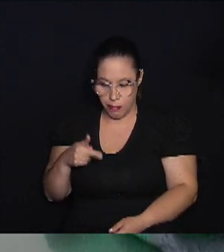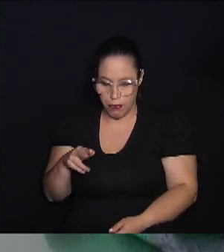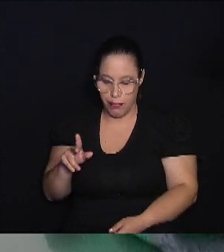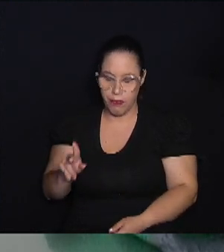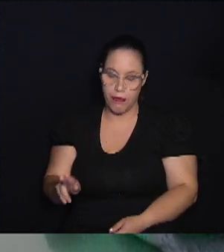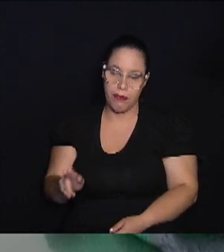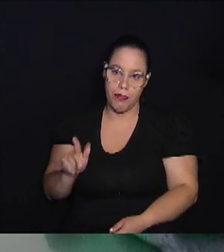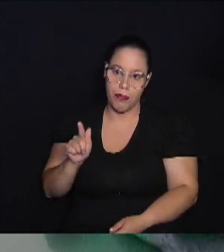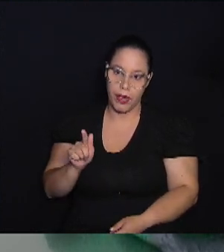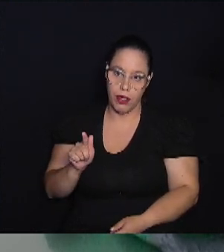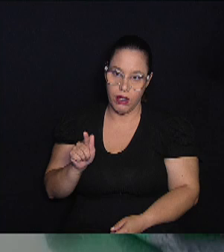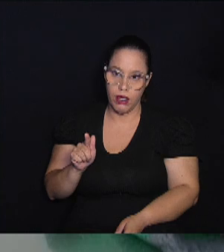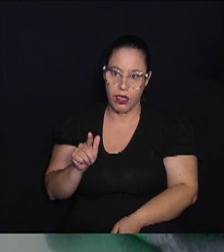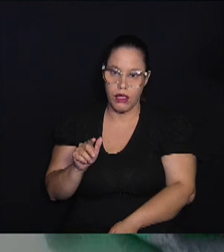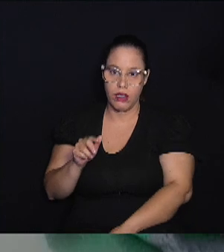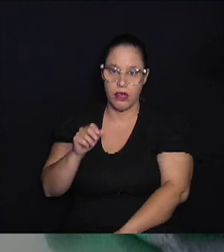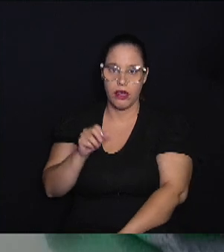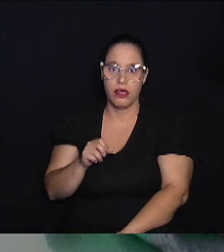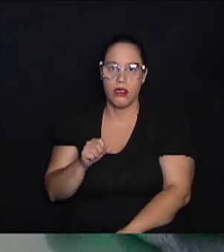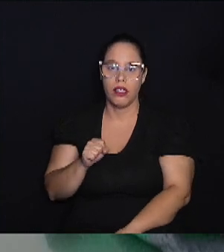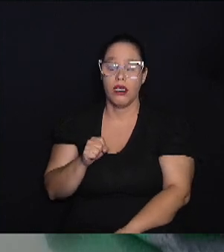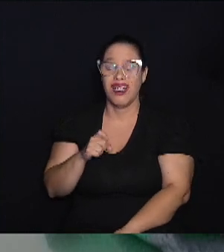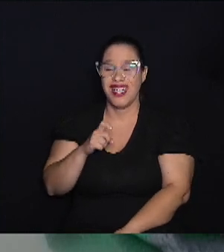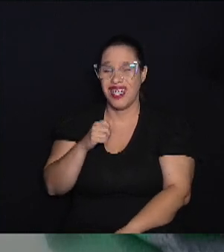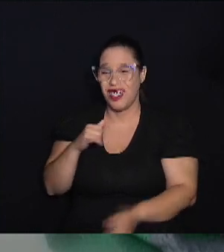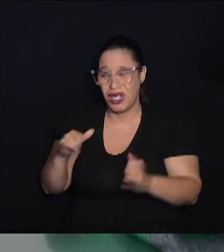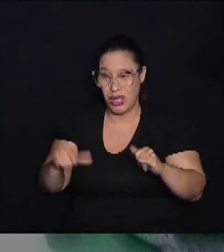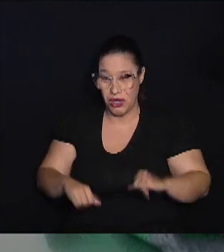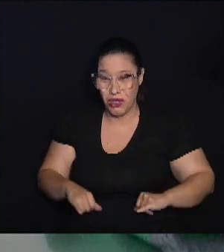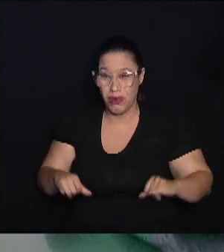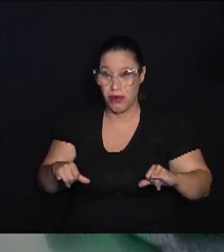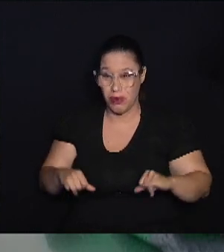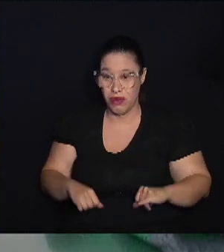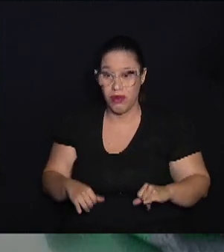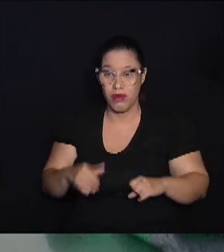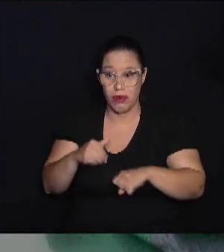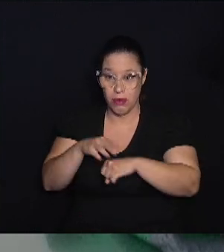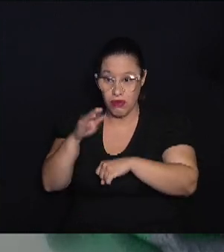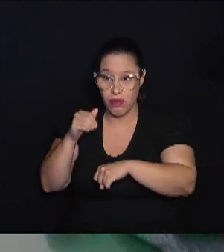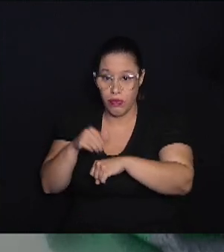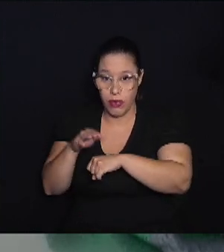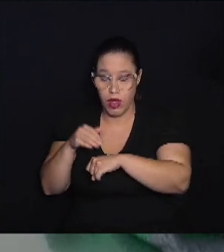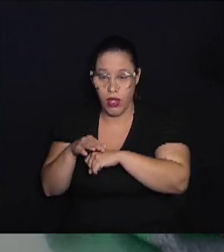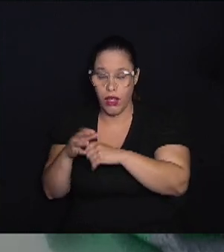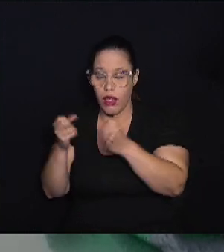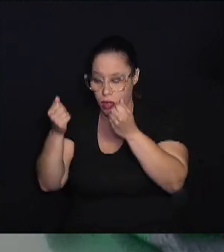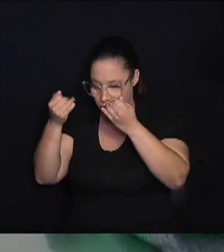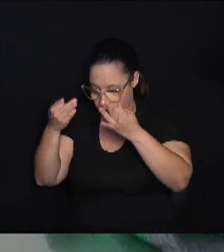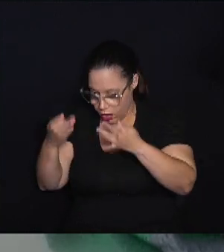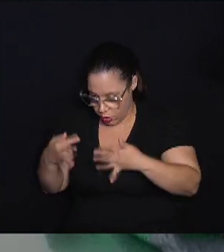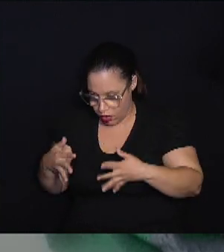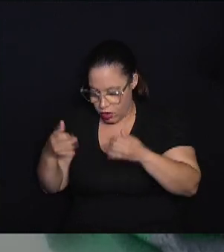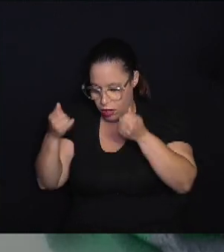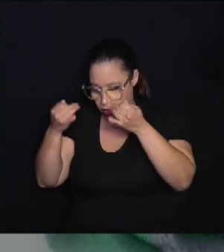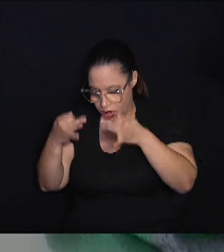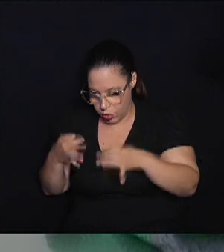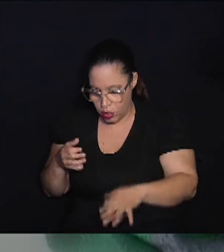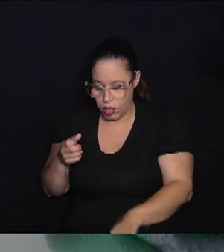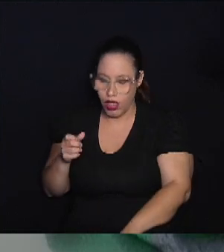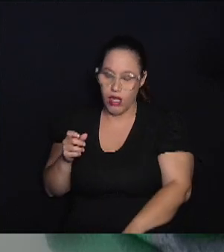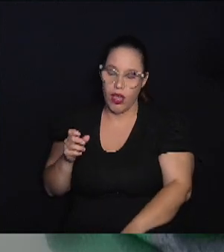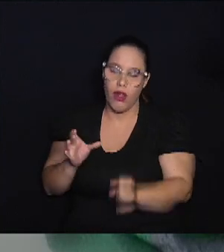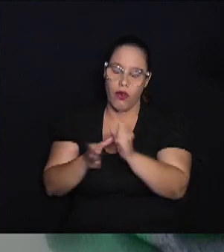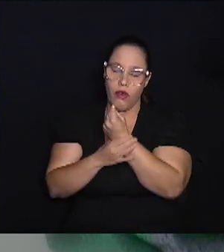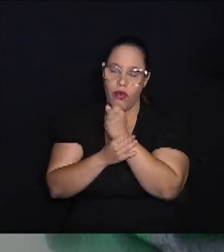coluna, essa época do ano eles sofrem mais. Então, muitas das vezes a gente acaba orientando a realizar acupuntura,